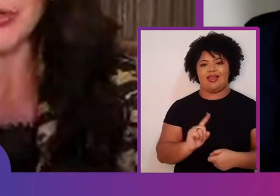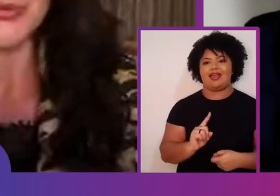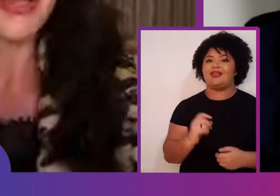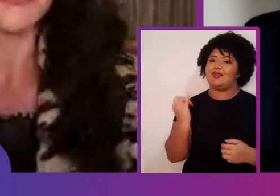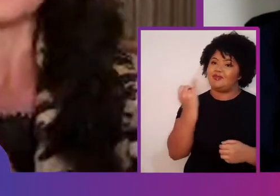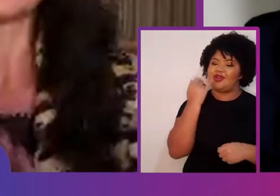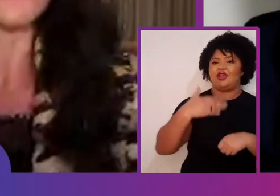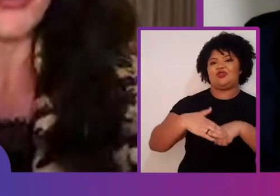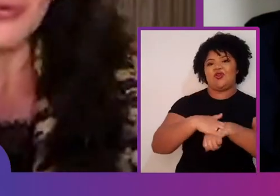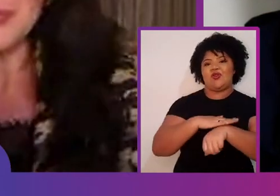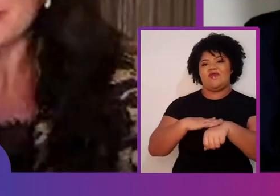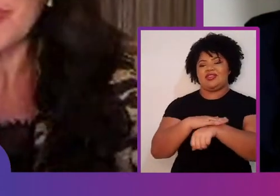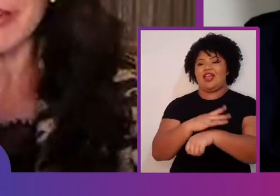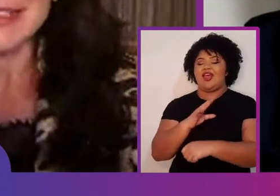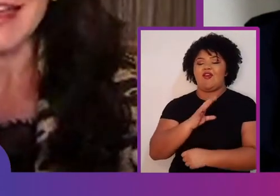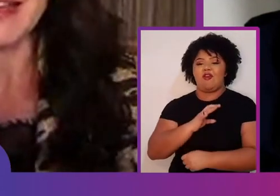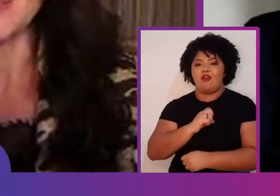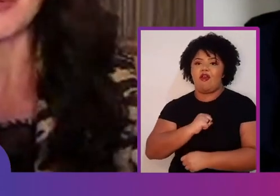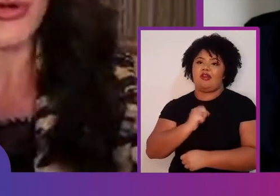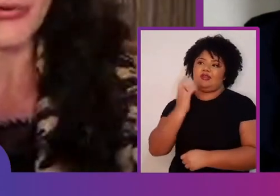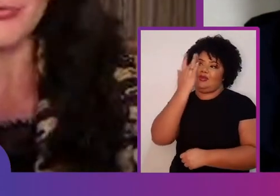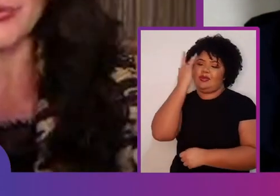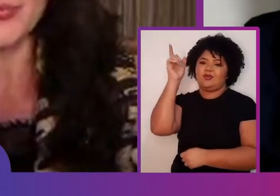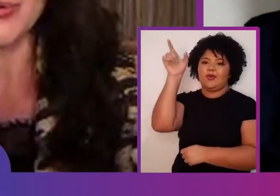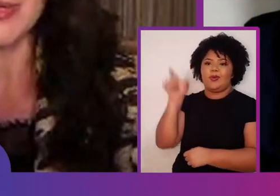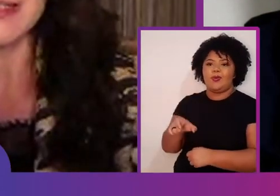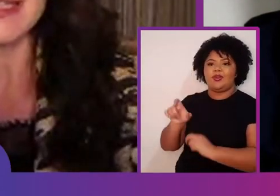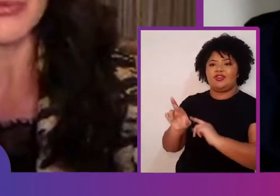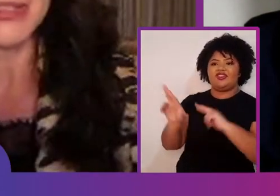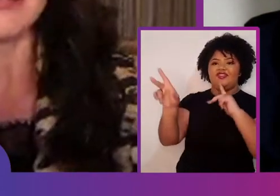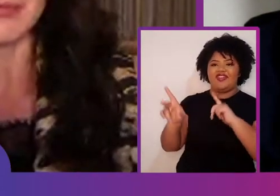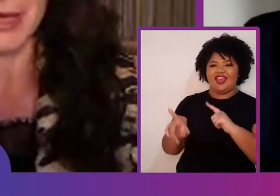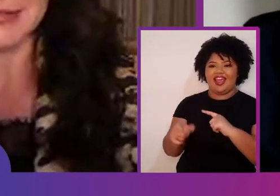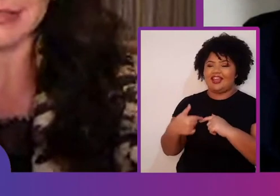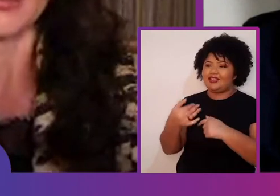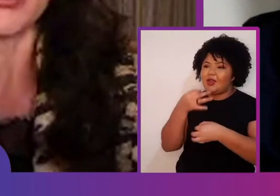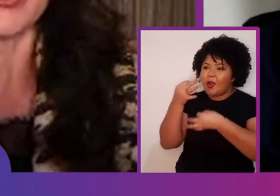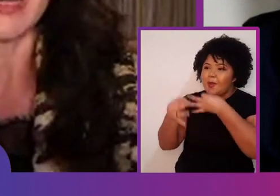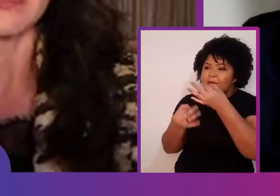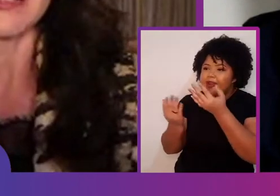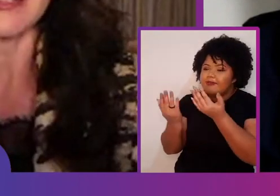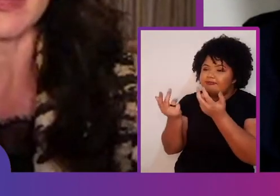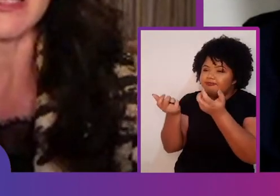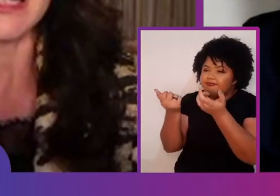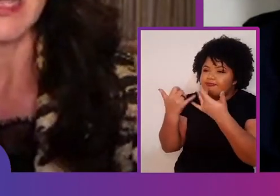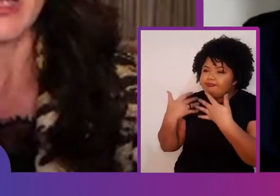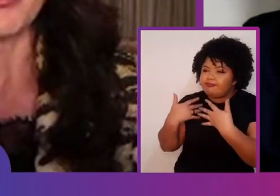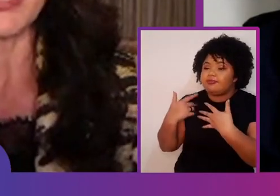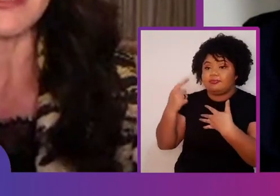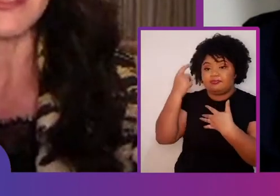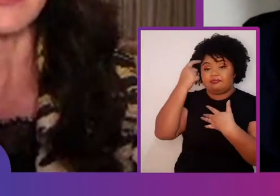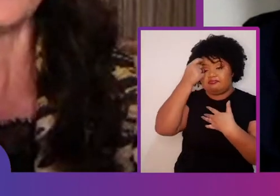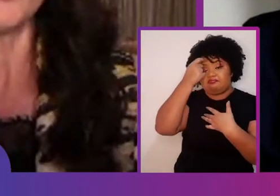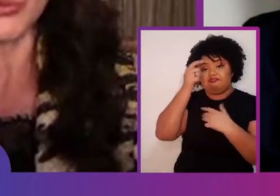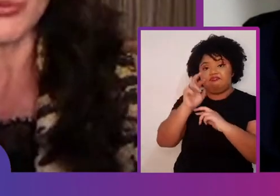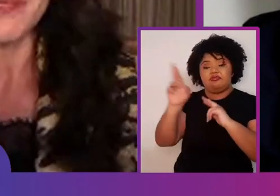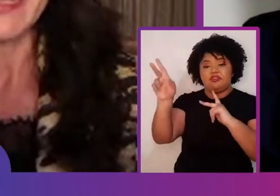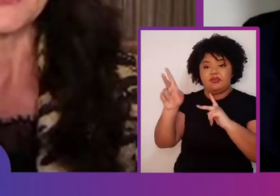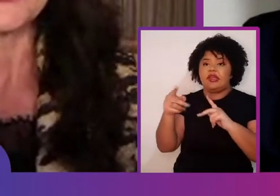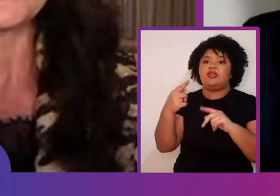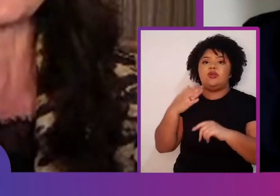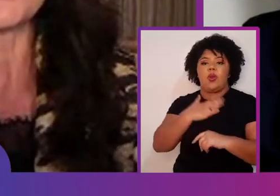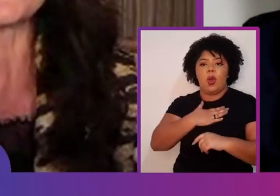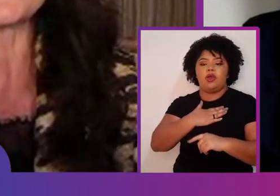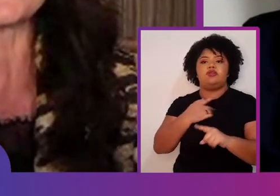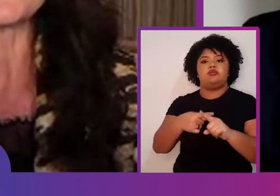o contraditório, eu adoro conversar, eu adoro ouvir opiniões, inclusive as que são muito diferentes das minhas, porque assim eu